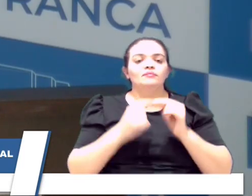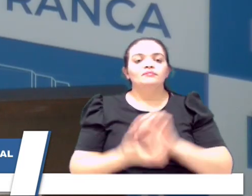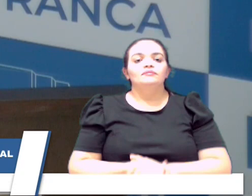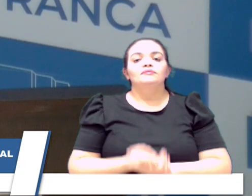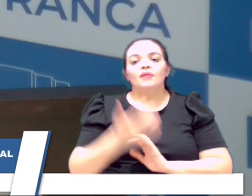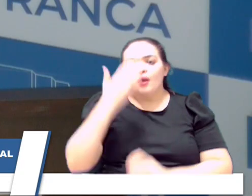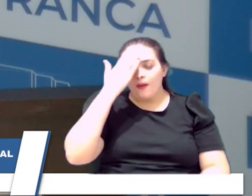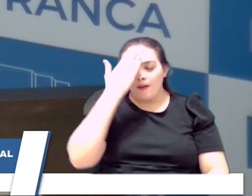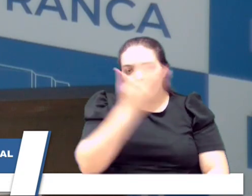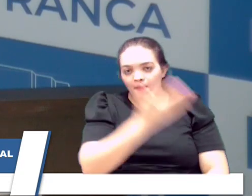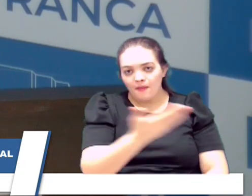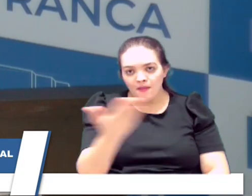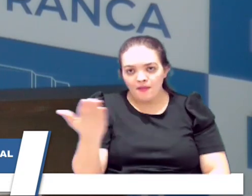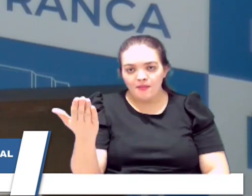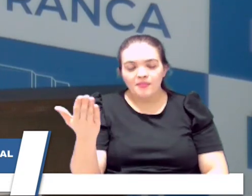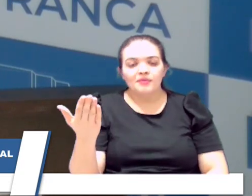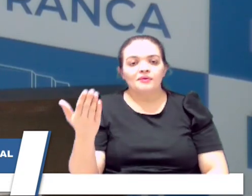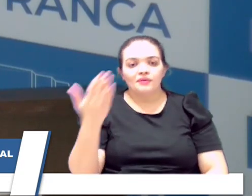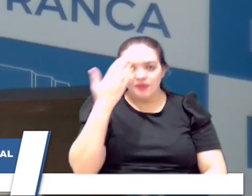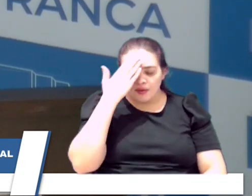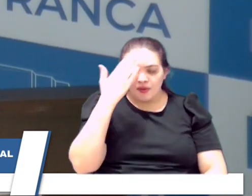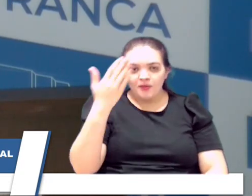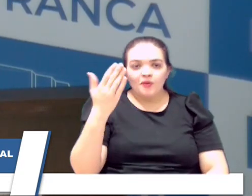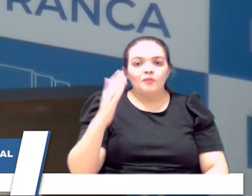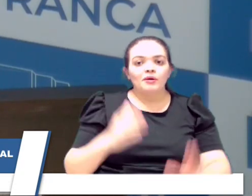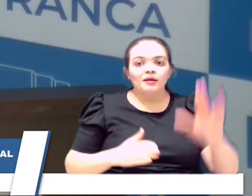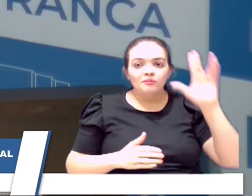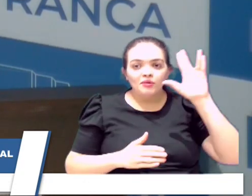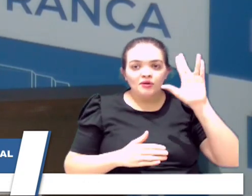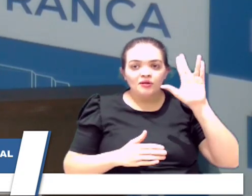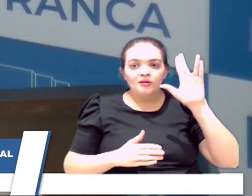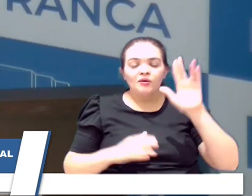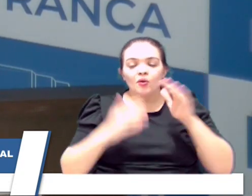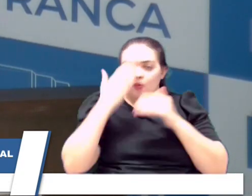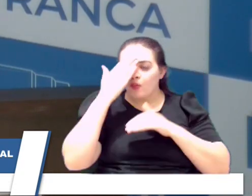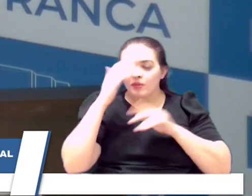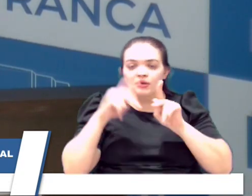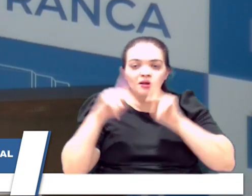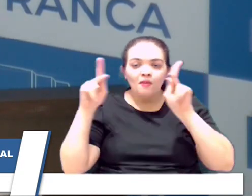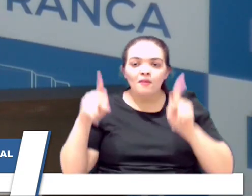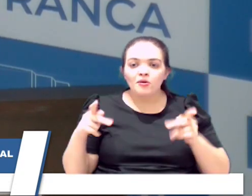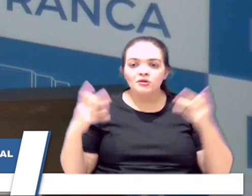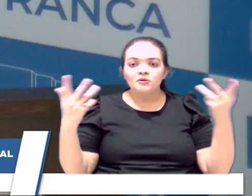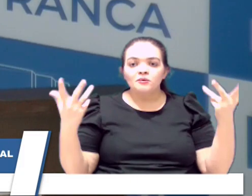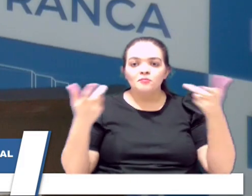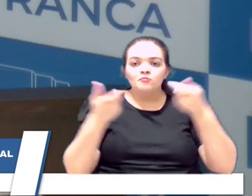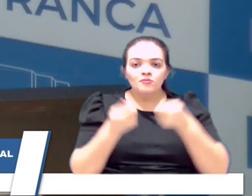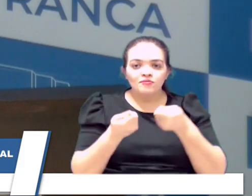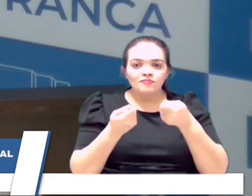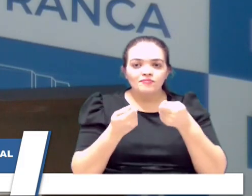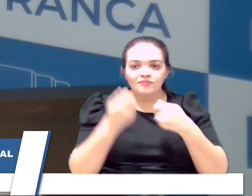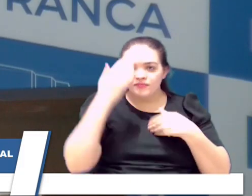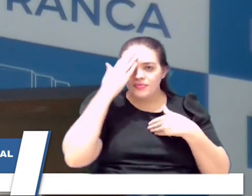Obrigado a todos por me escutar e obrigado pela Cannabis. Obrigado por esse projeto maravilhoso. Gratidão.